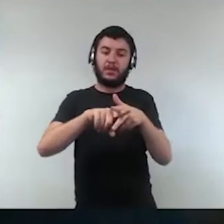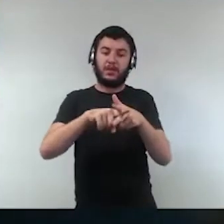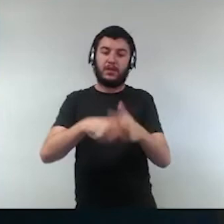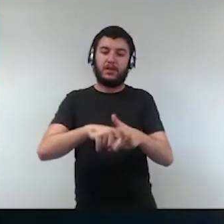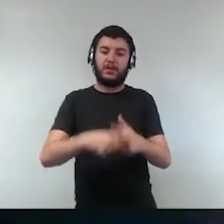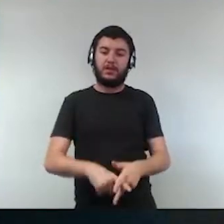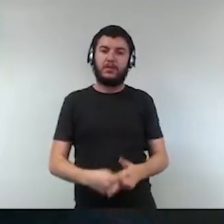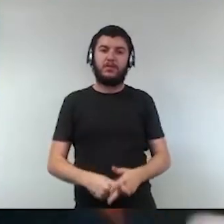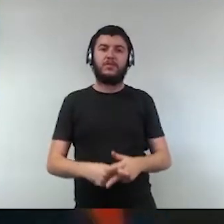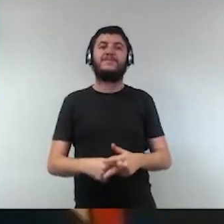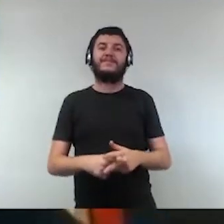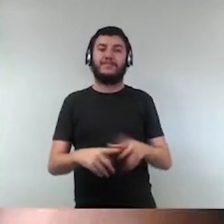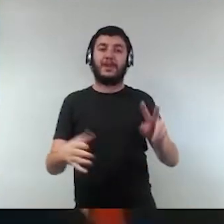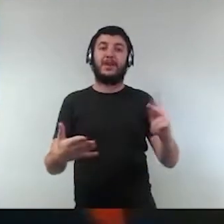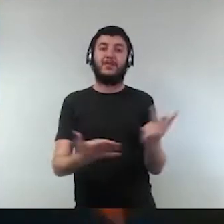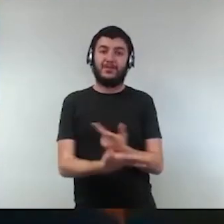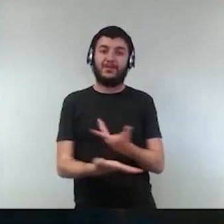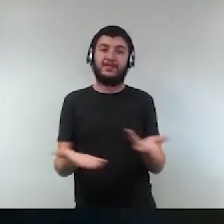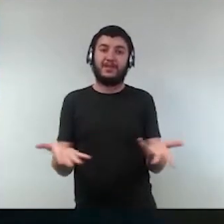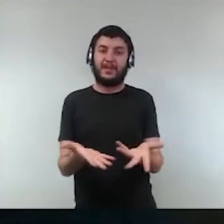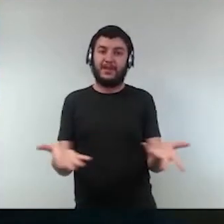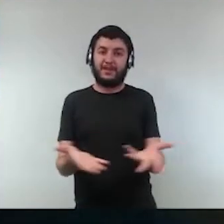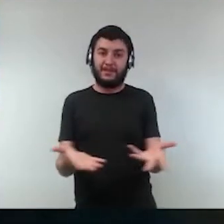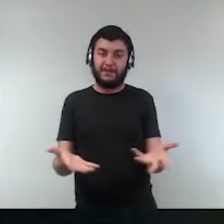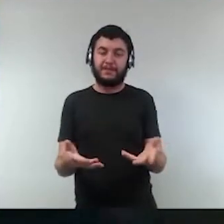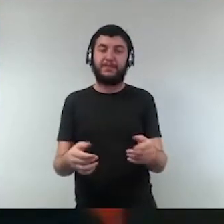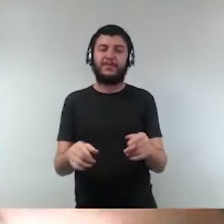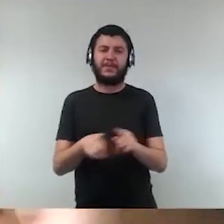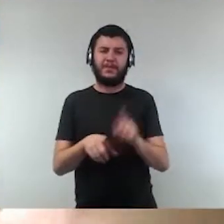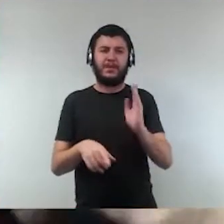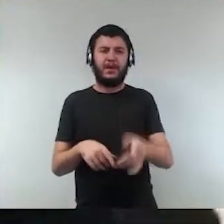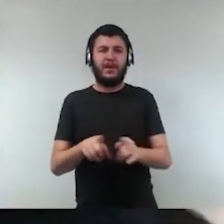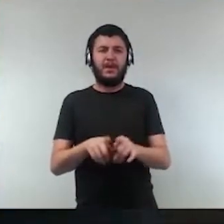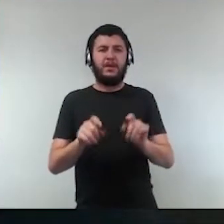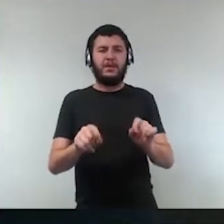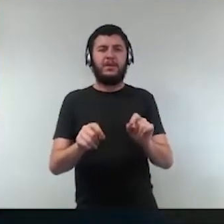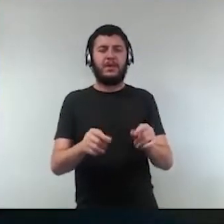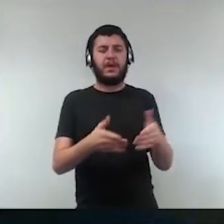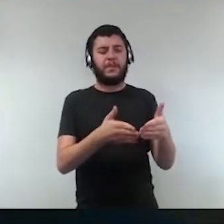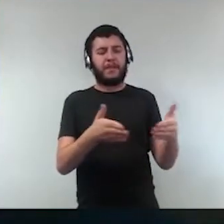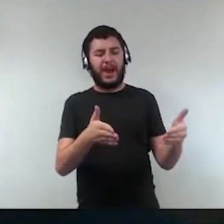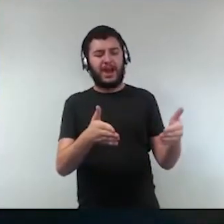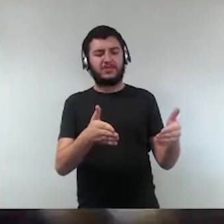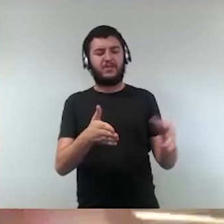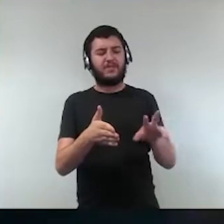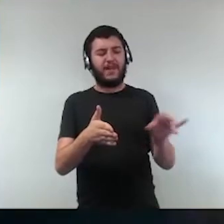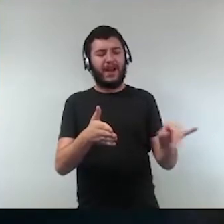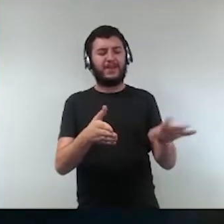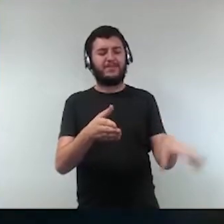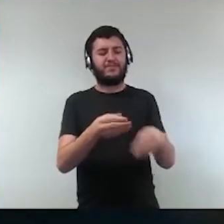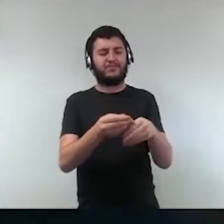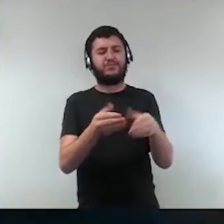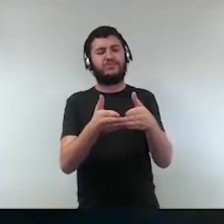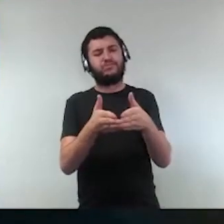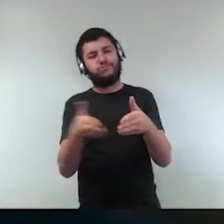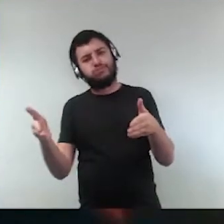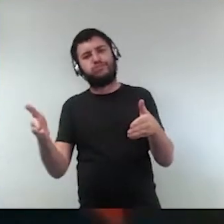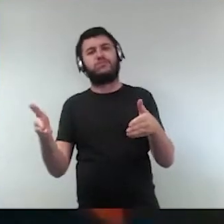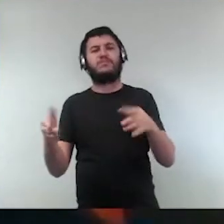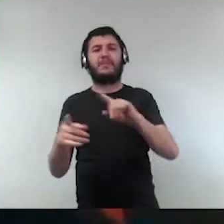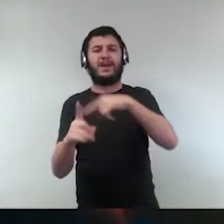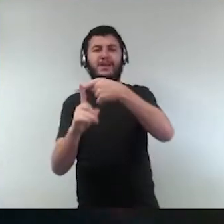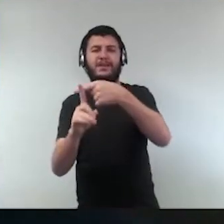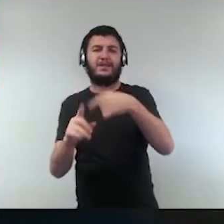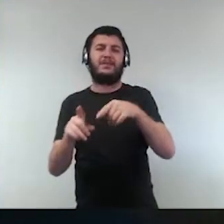acontecido ultimamente. Quer com prorrogação de prazos voluntário, quer com suspensão voluntária de prazos, mesmo para além das